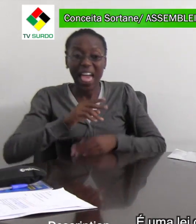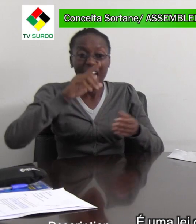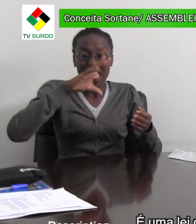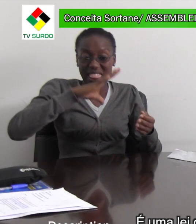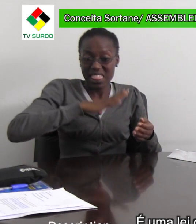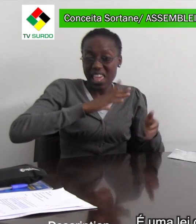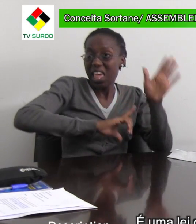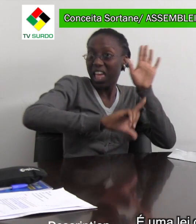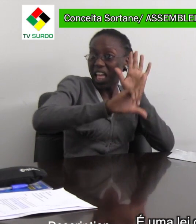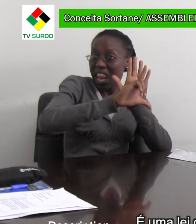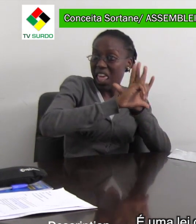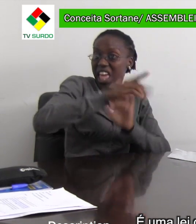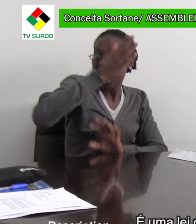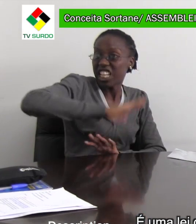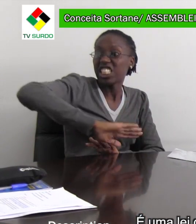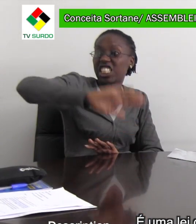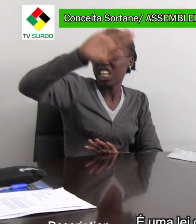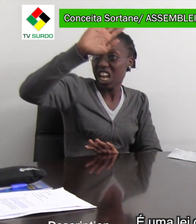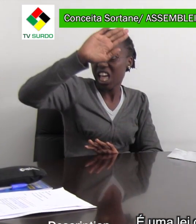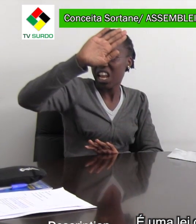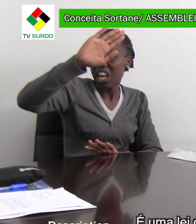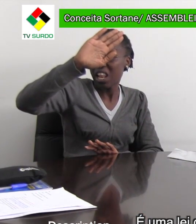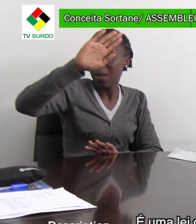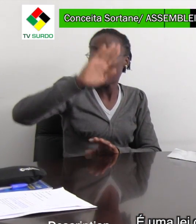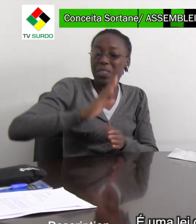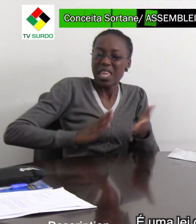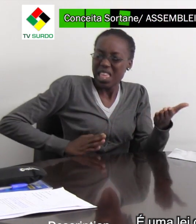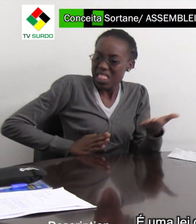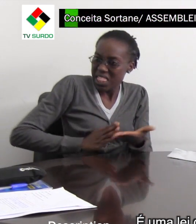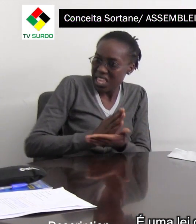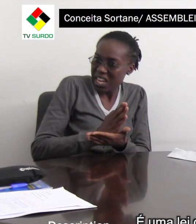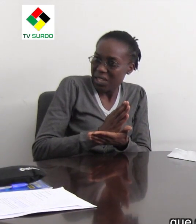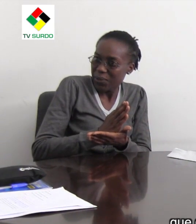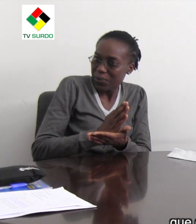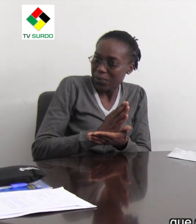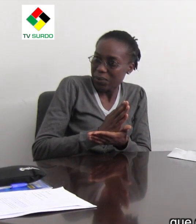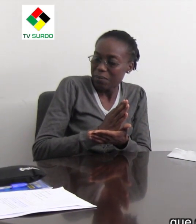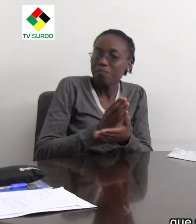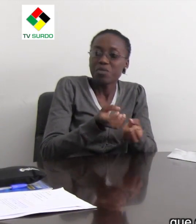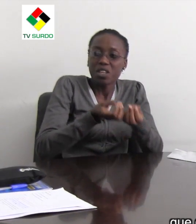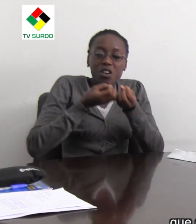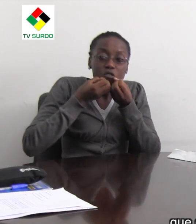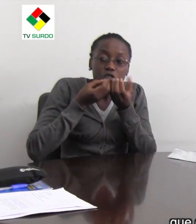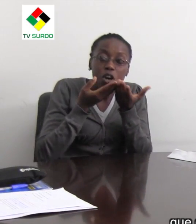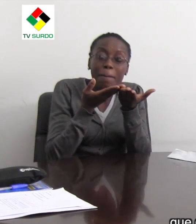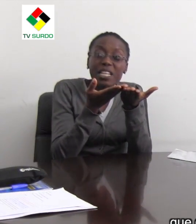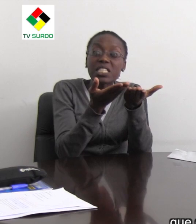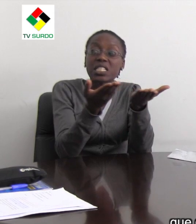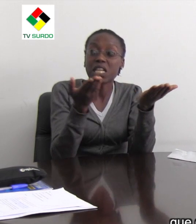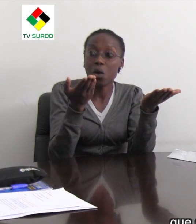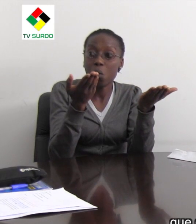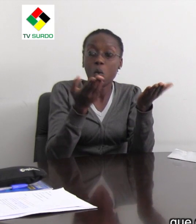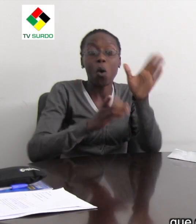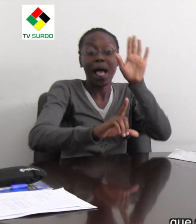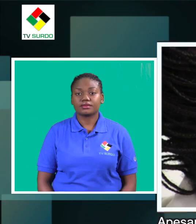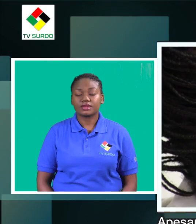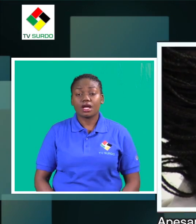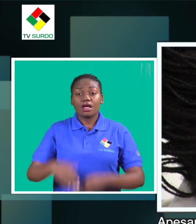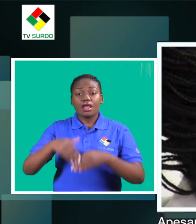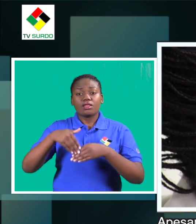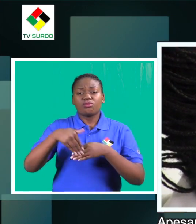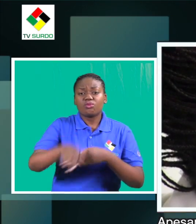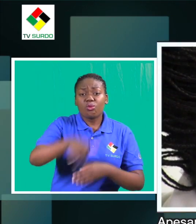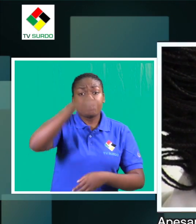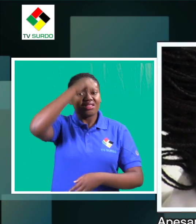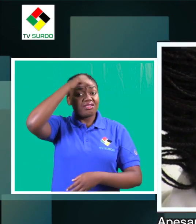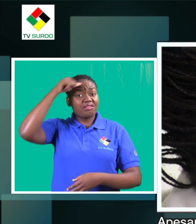geral, que é a lei sobre o direito à informação, que é uma lei que cobre todos os cidadãos.